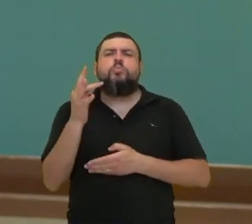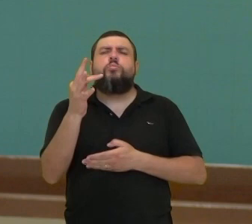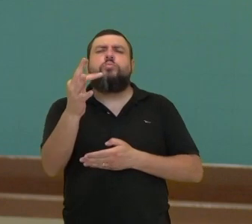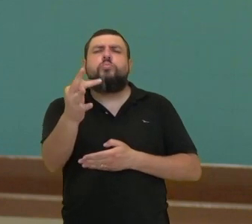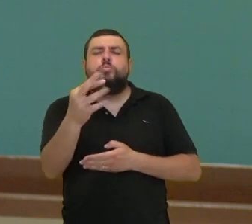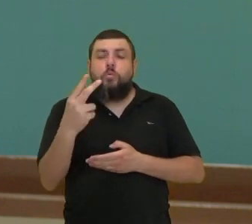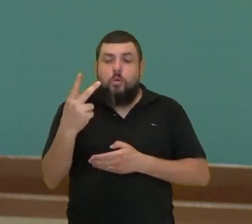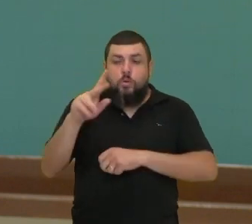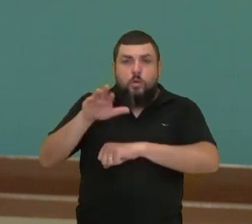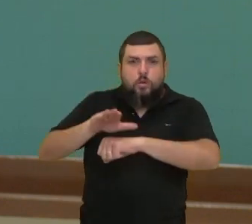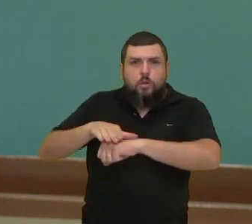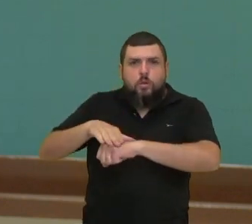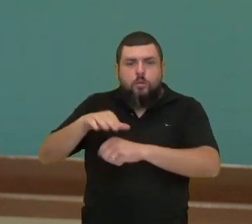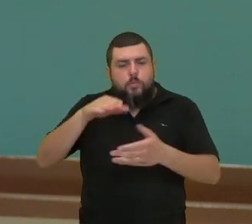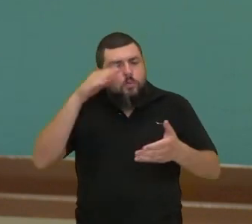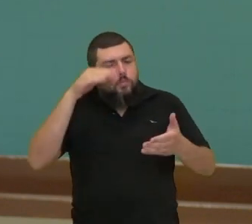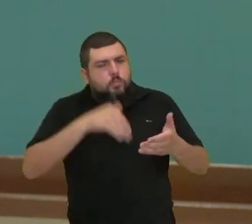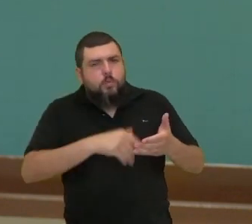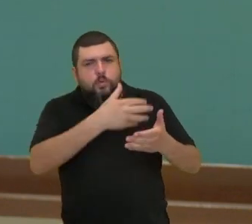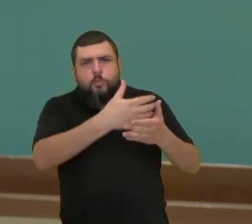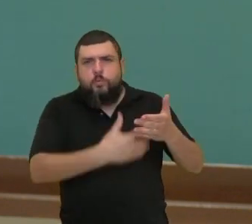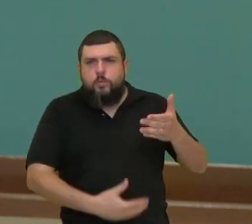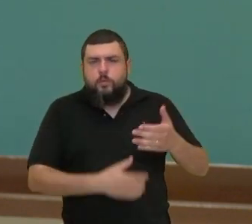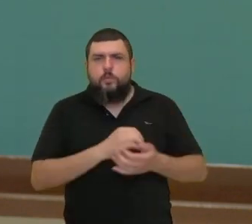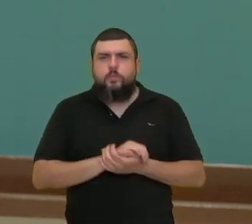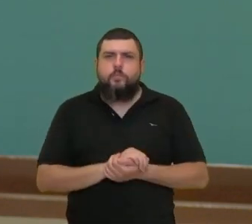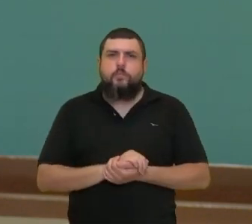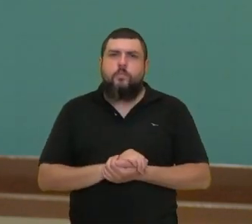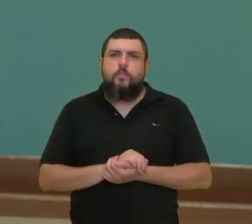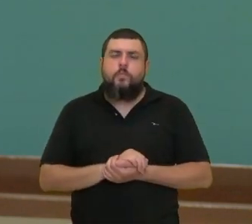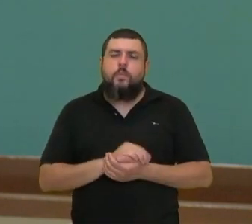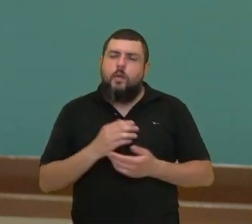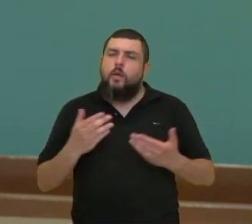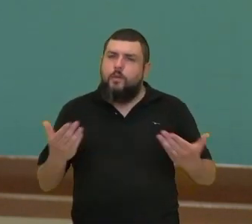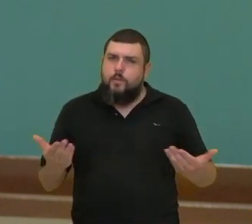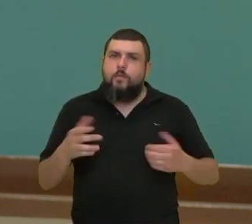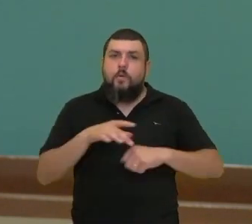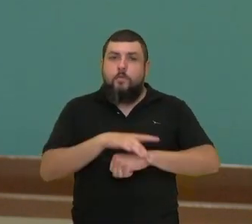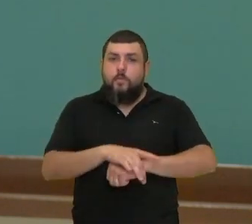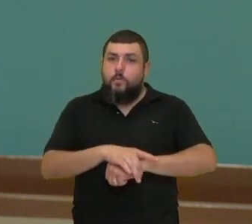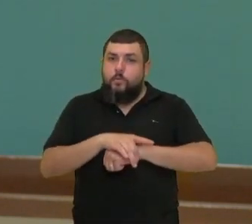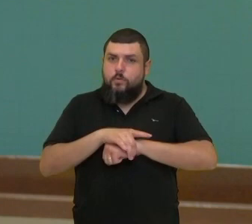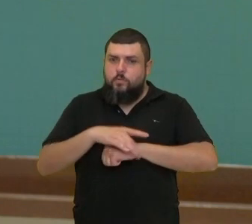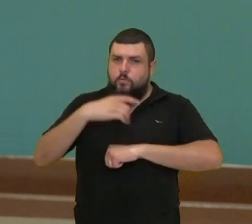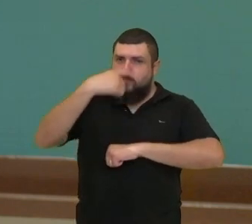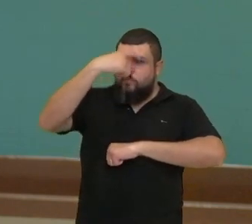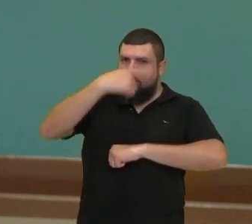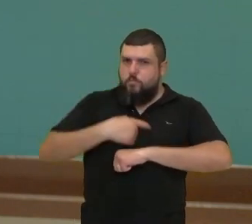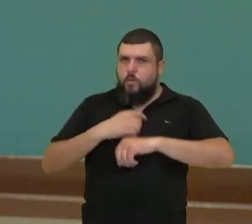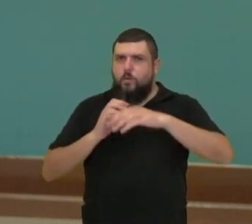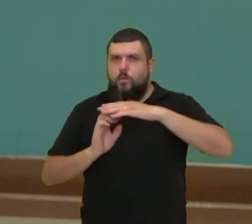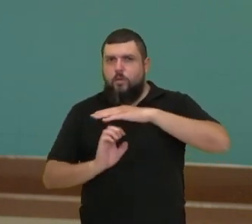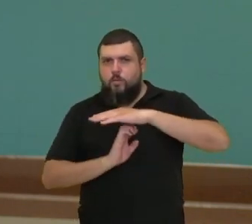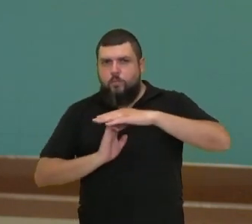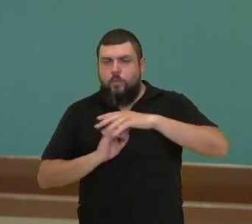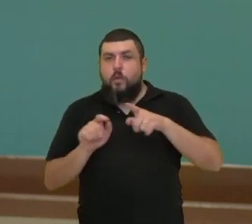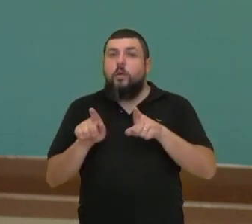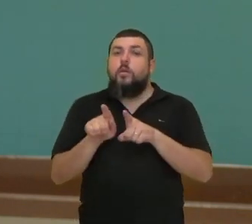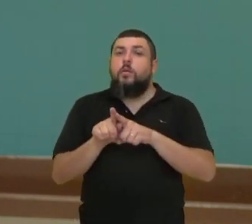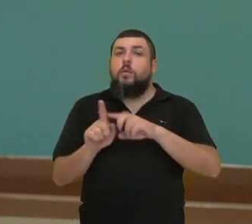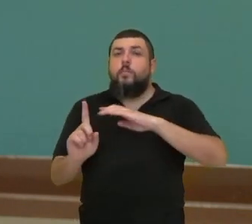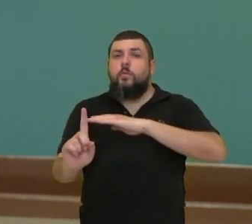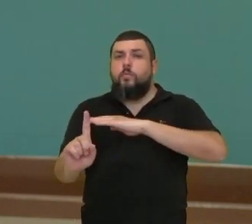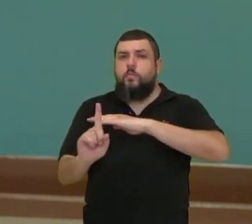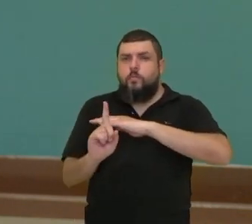consultas. Então, ali é uma segurança tanto para o atendente da empresa quanto para o cliente, porque